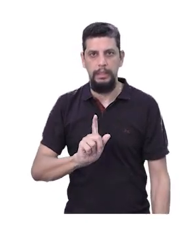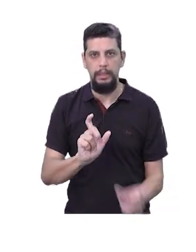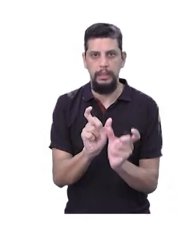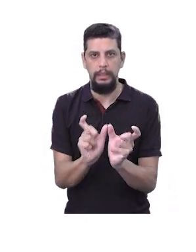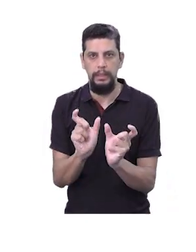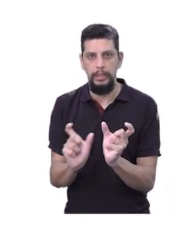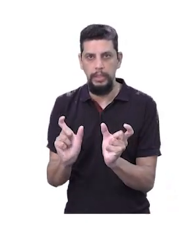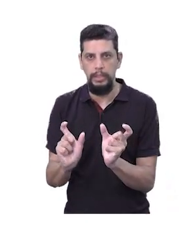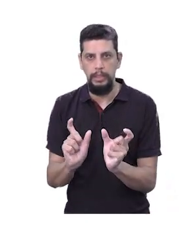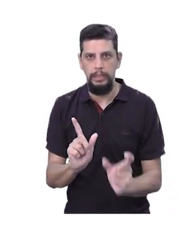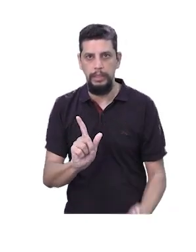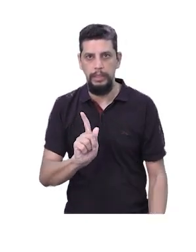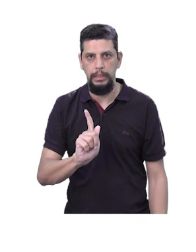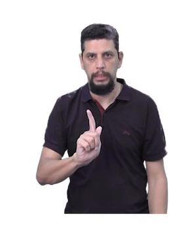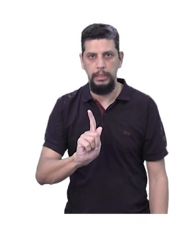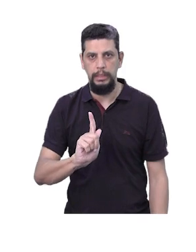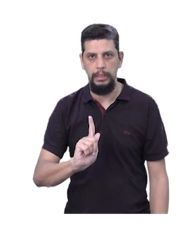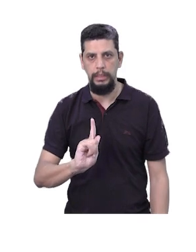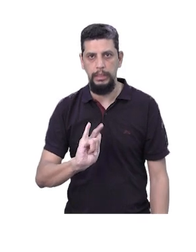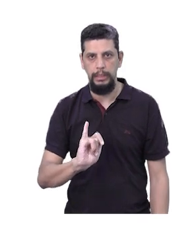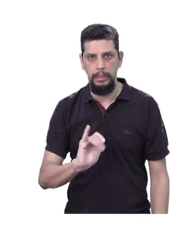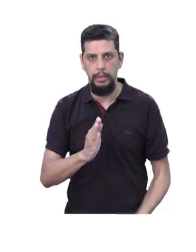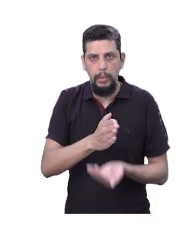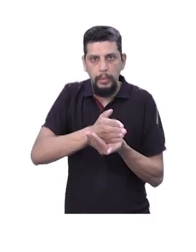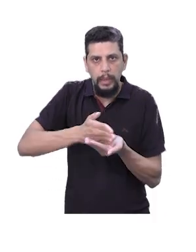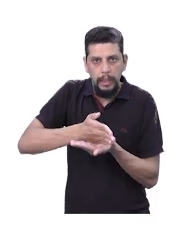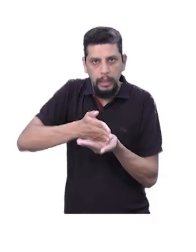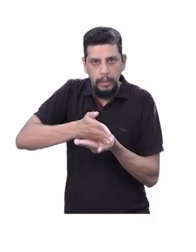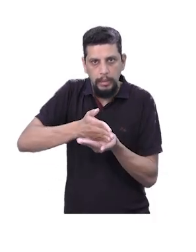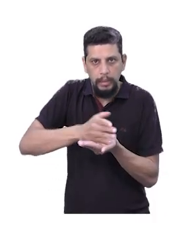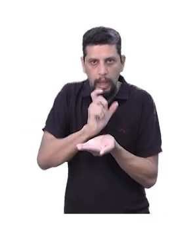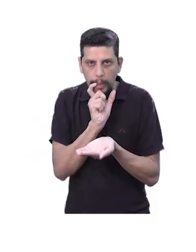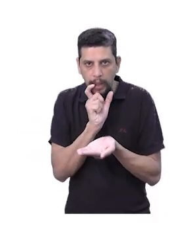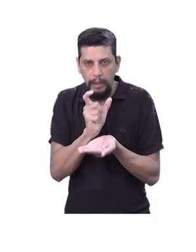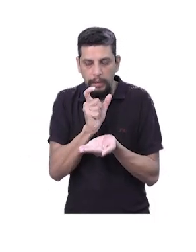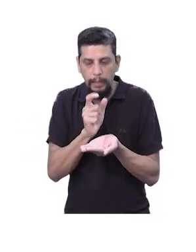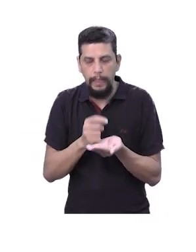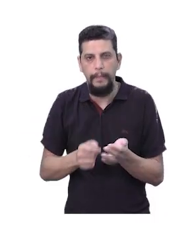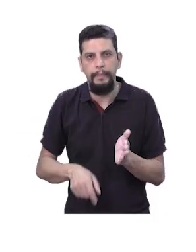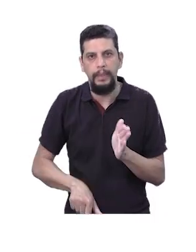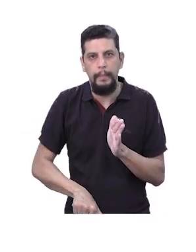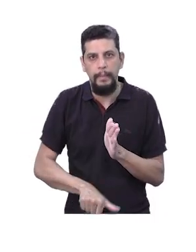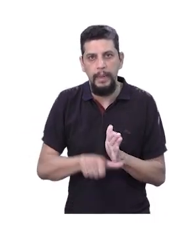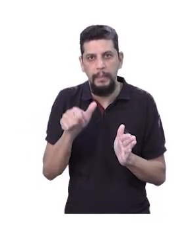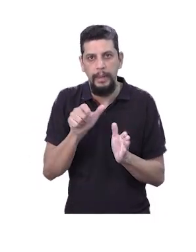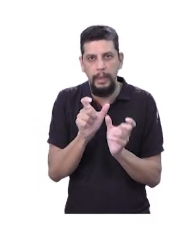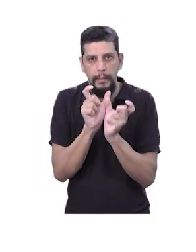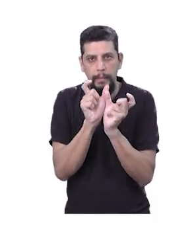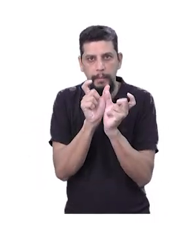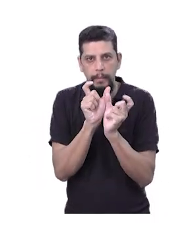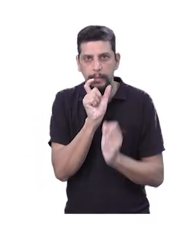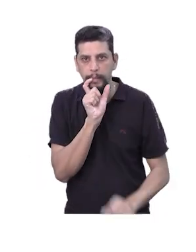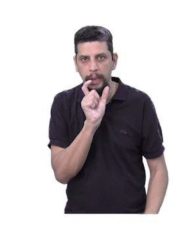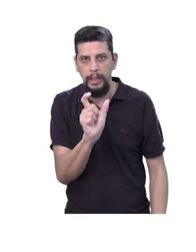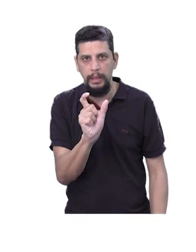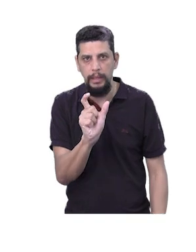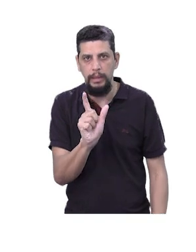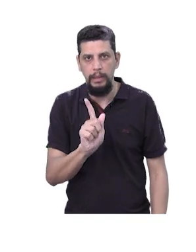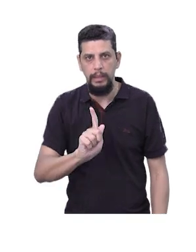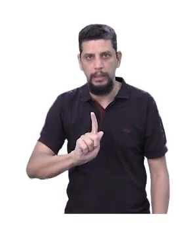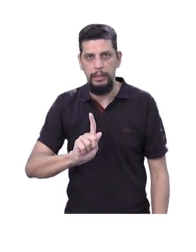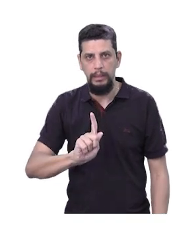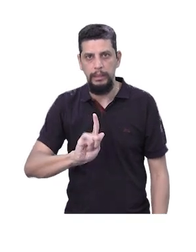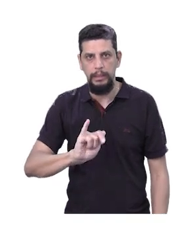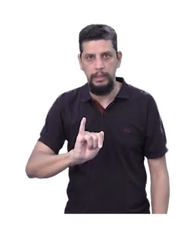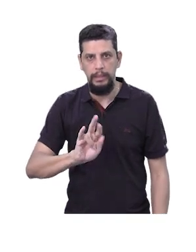tem a sílaba gi no meio. Isso? Isso, isso mesmo. Isso. Então vamos ver lá. Vamos ler a primeira palavra